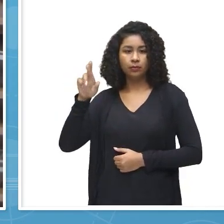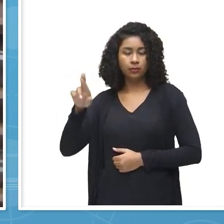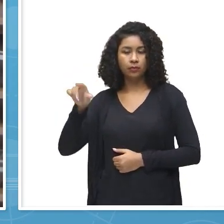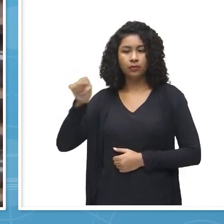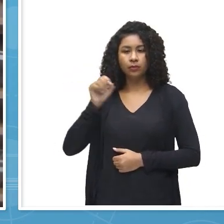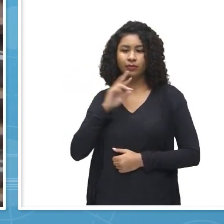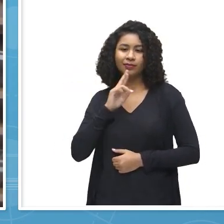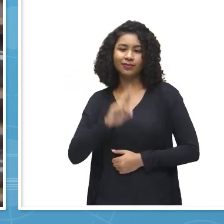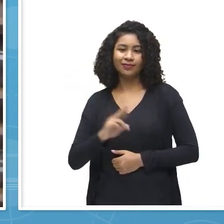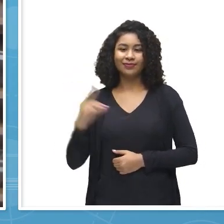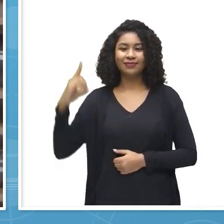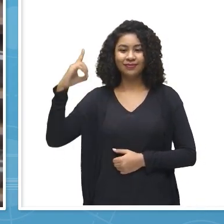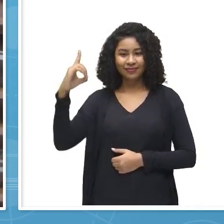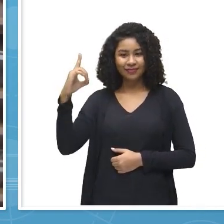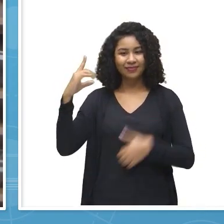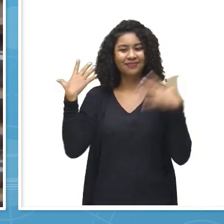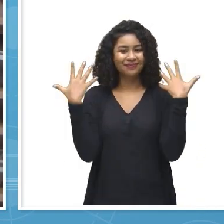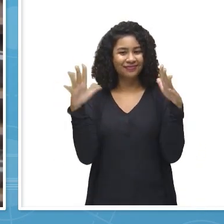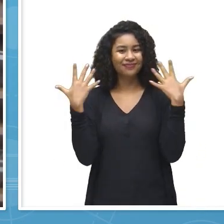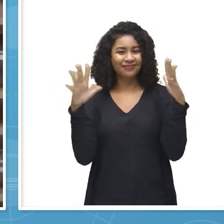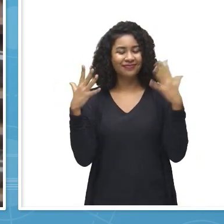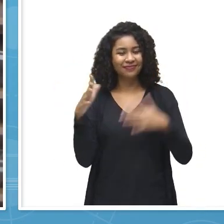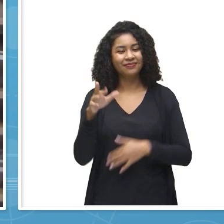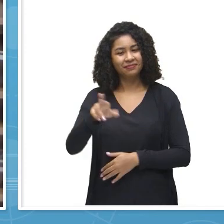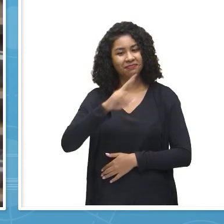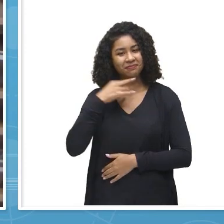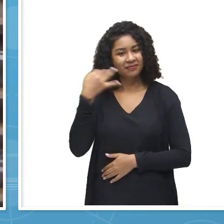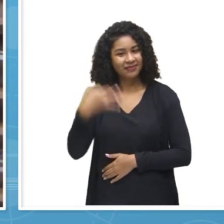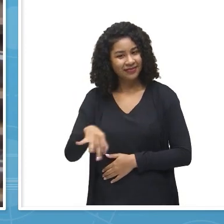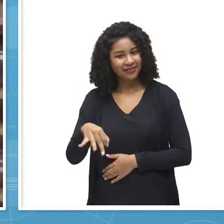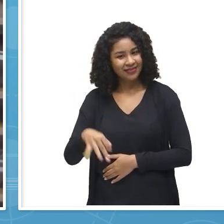letra D. Então, parabéns, Roger, você acertou.